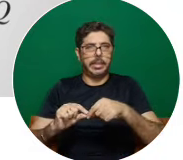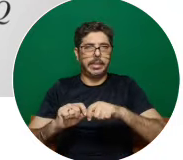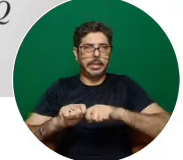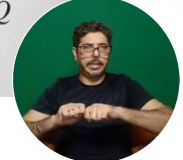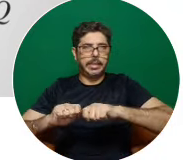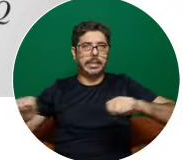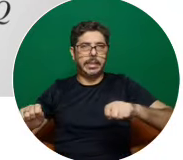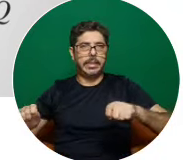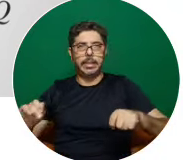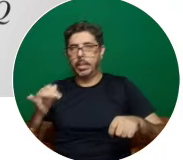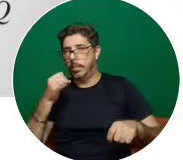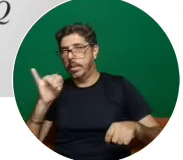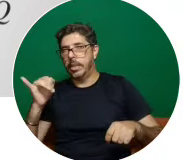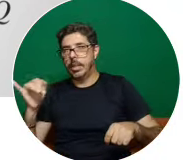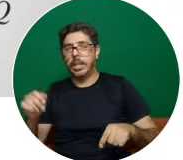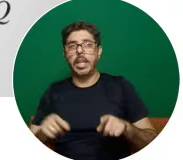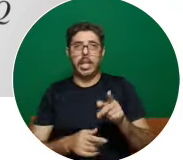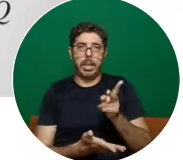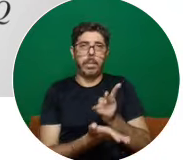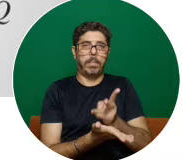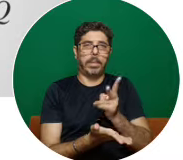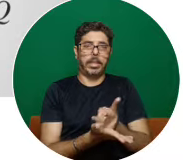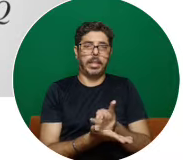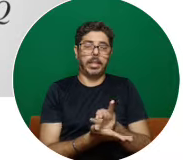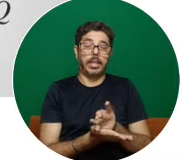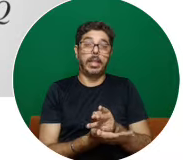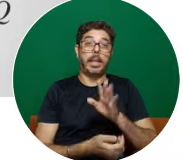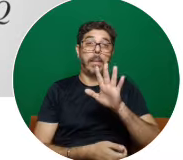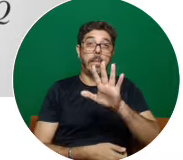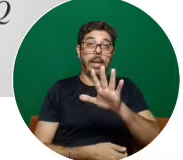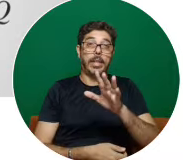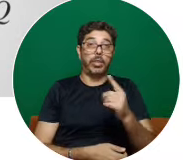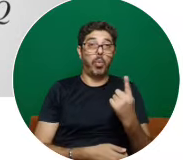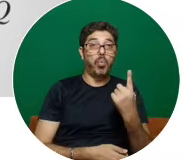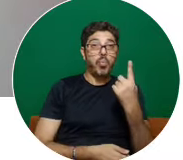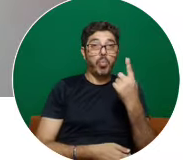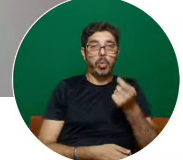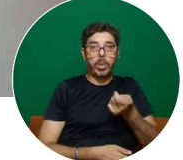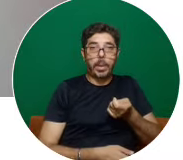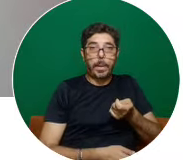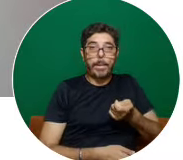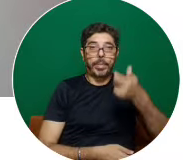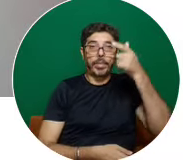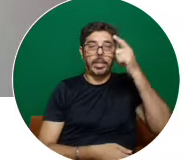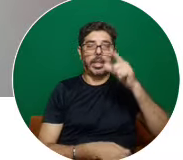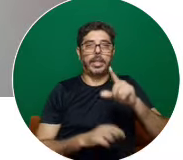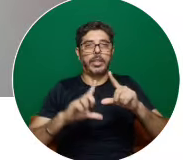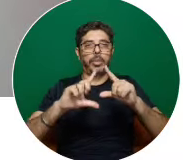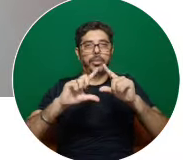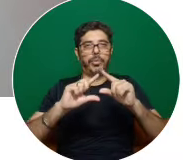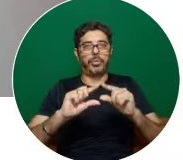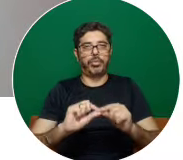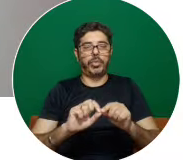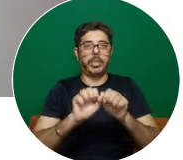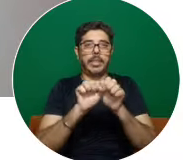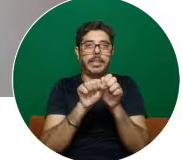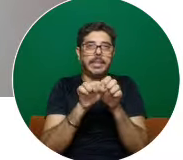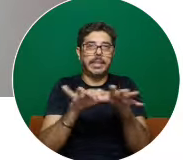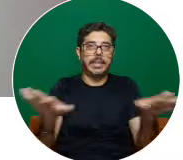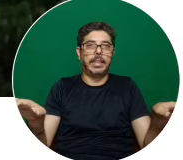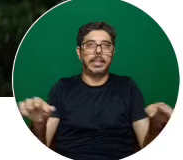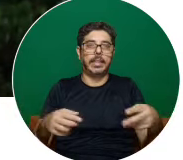carga e a diferença de potencial, até que algo permita que ele seja descarregado e que a carga se redistribua entre as duas